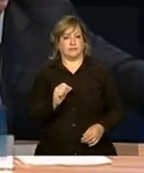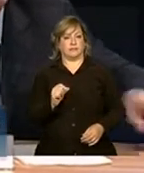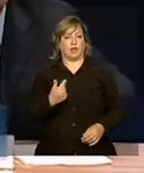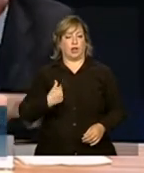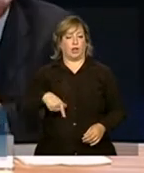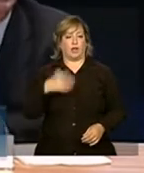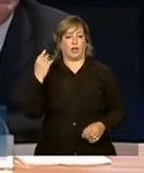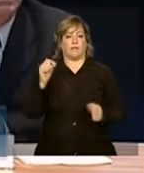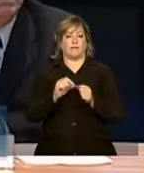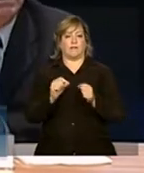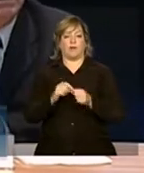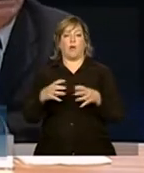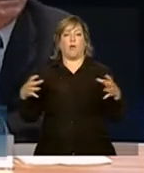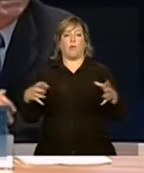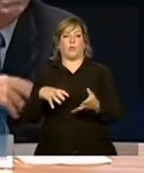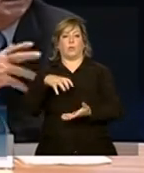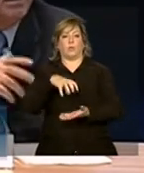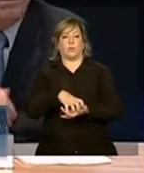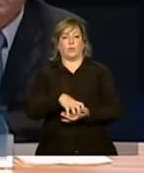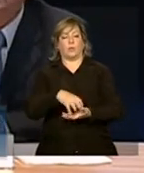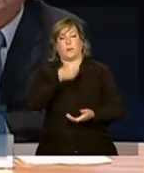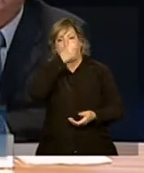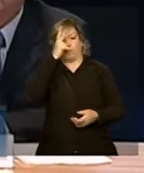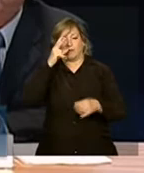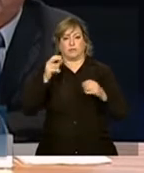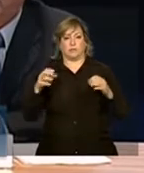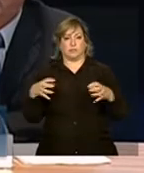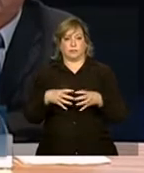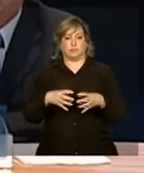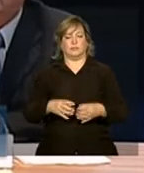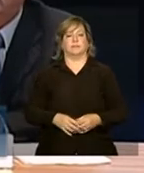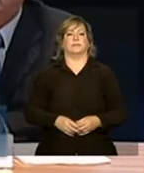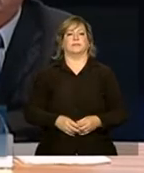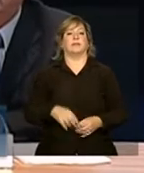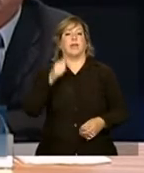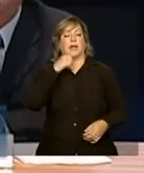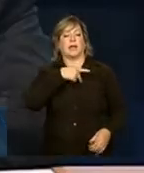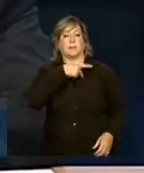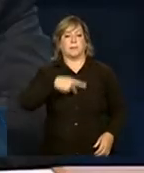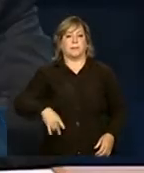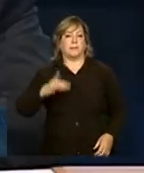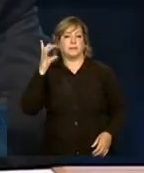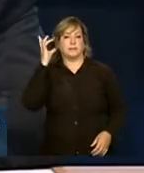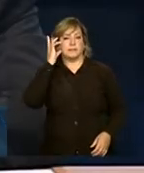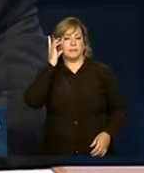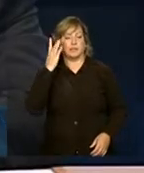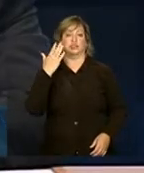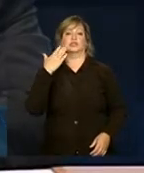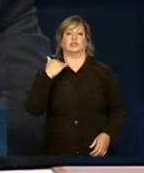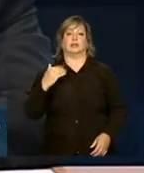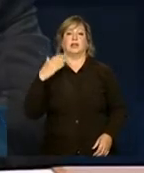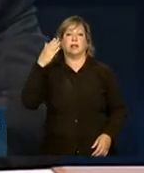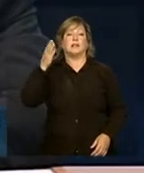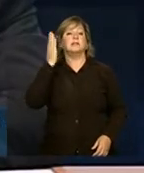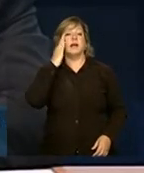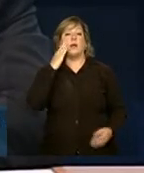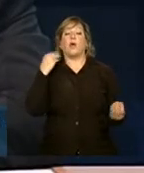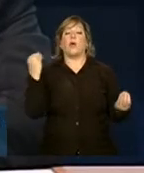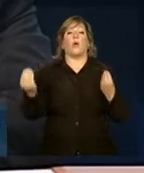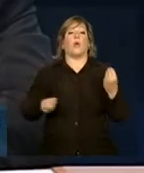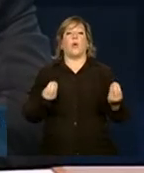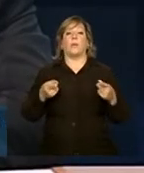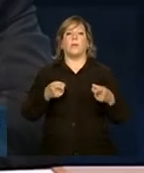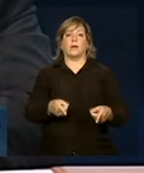estamos fazendo a marcha organizando a marcha a presidenta me me chamou lá para saber como é que era esse